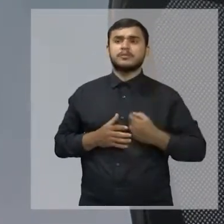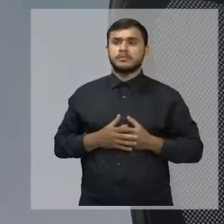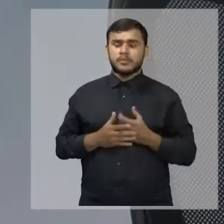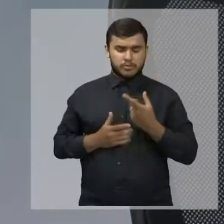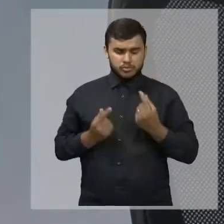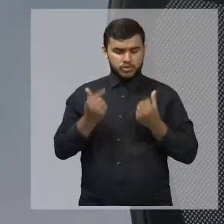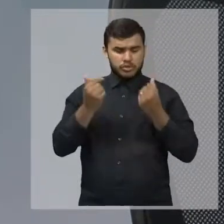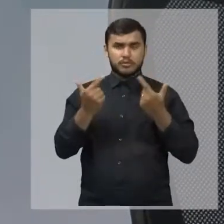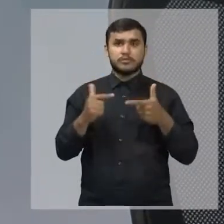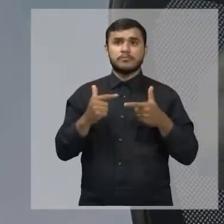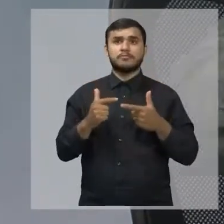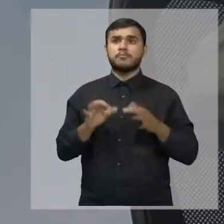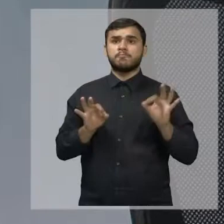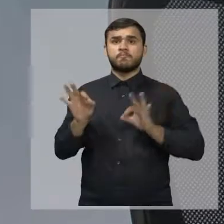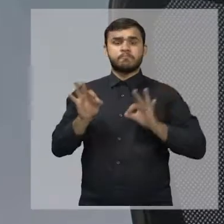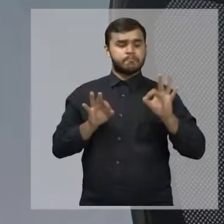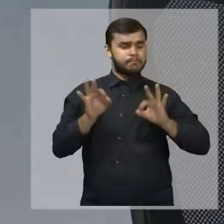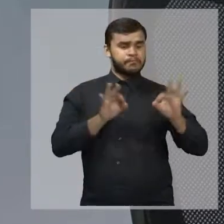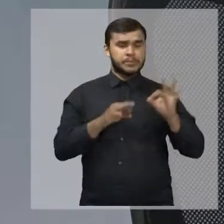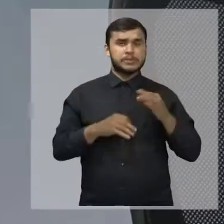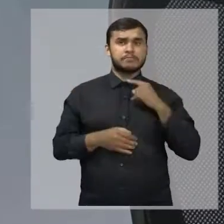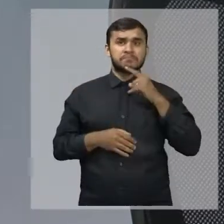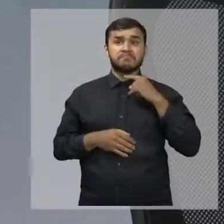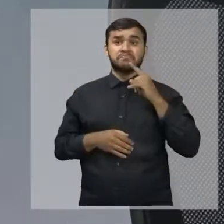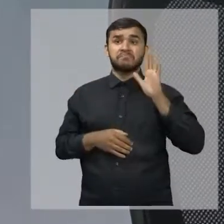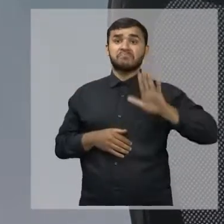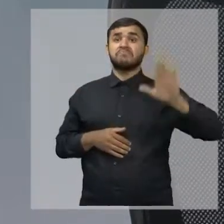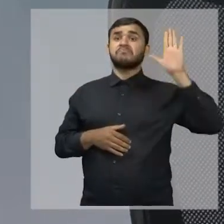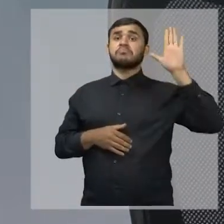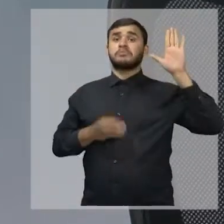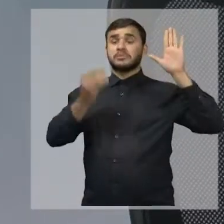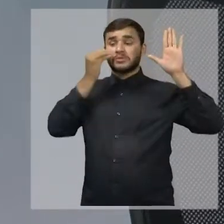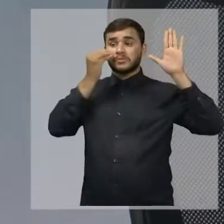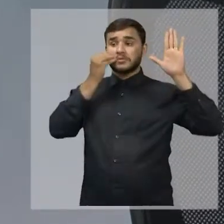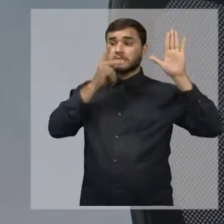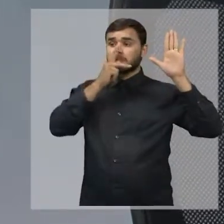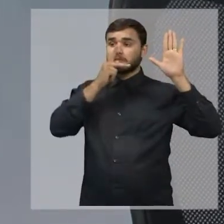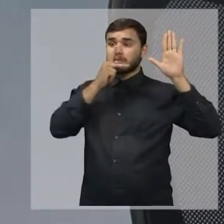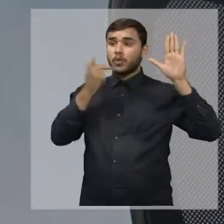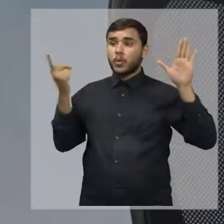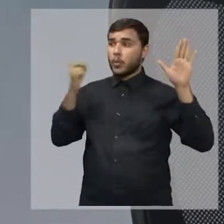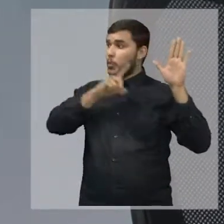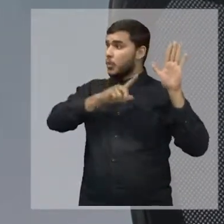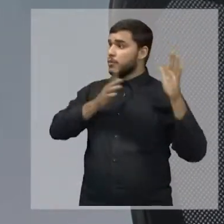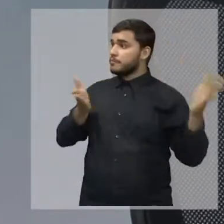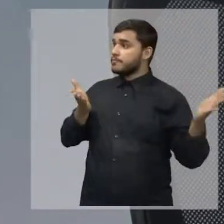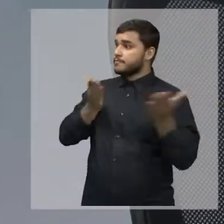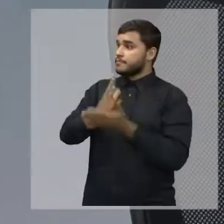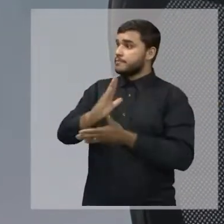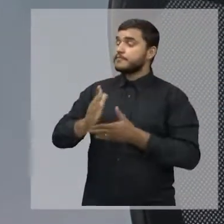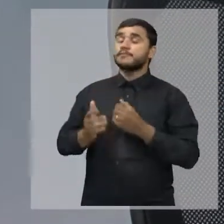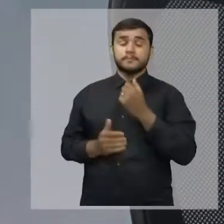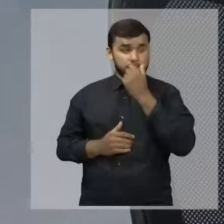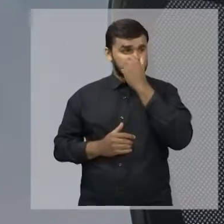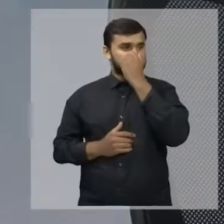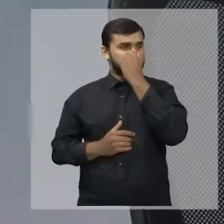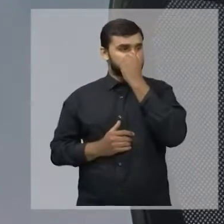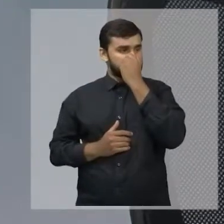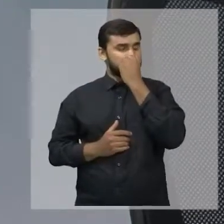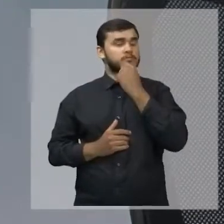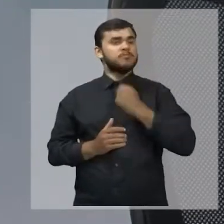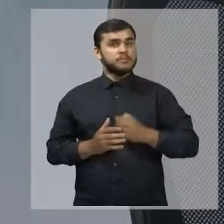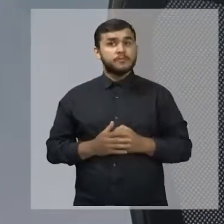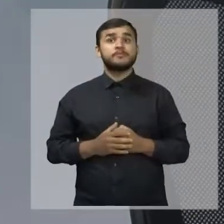sem estrutura, era a zebra do partido e tiveram votações aí extraordinárias no Brasil inteiro. Quer dizer, então,